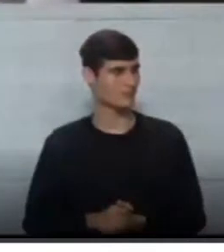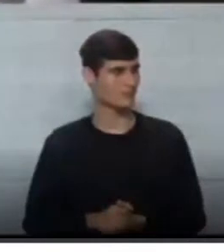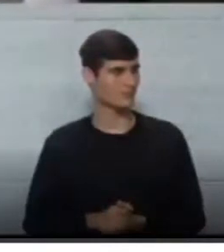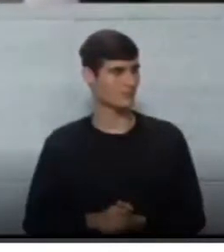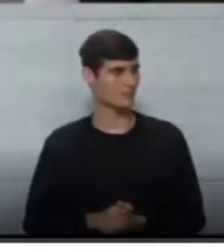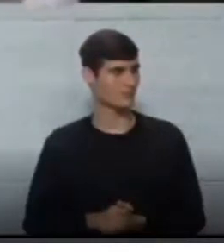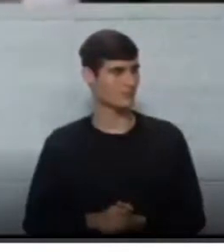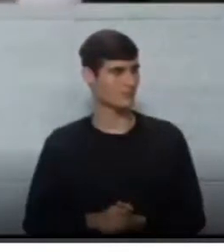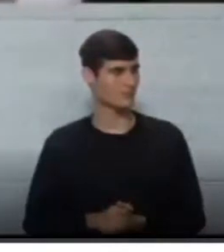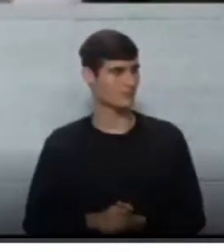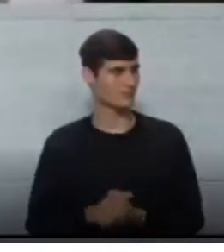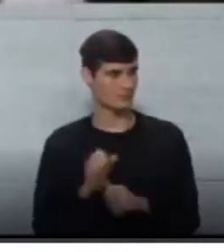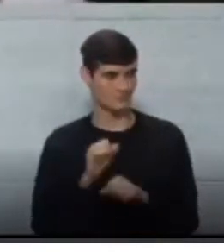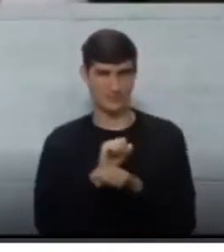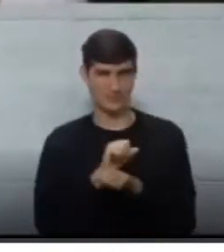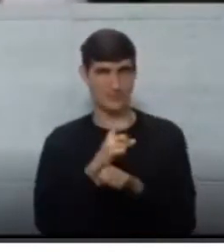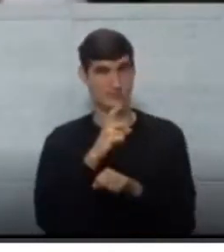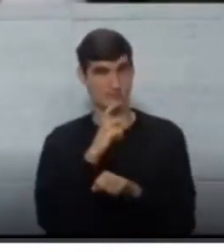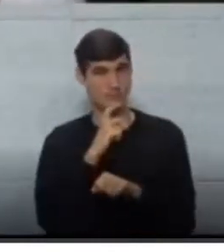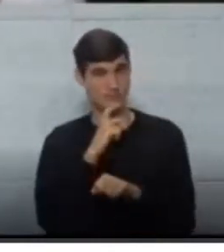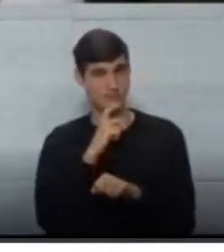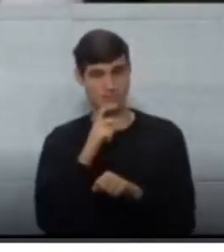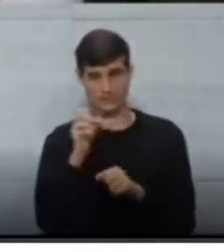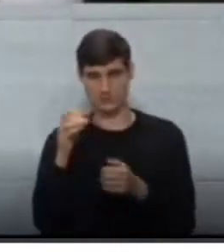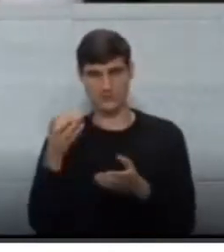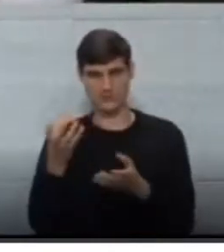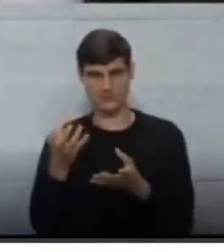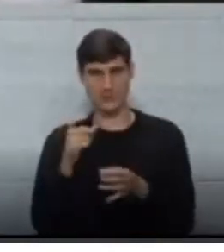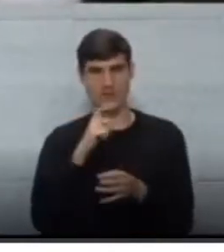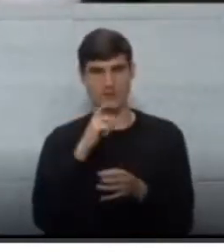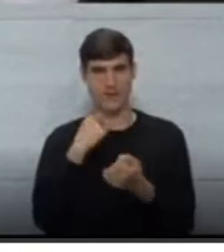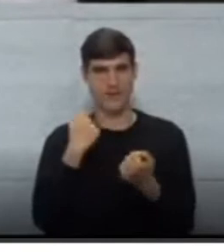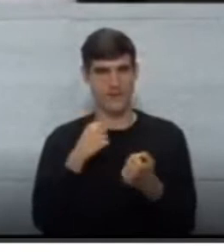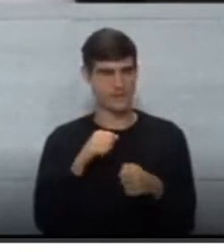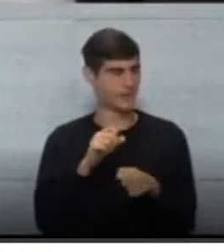Espero a alça que eu flambei esfriar novamente.